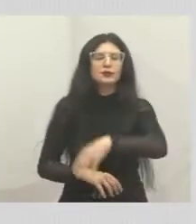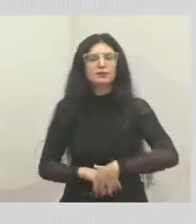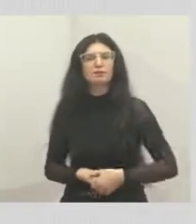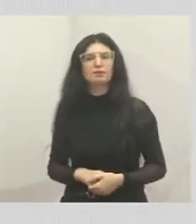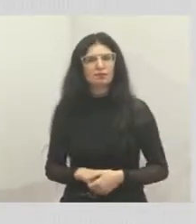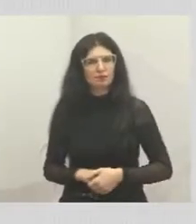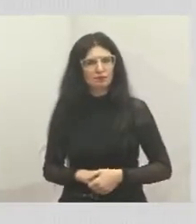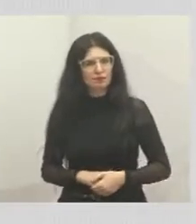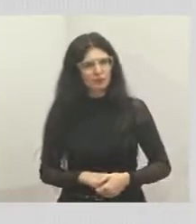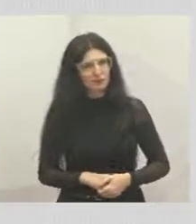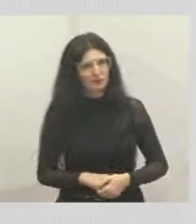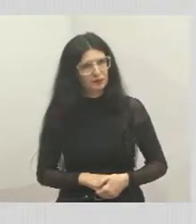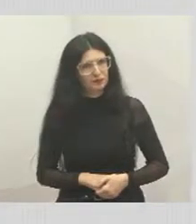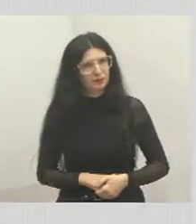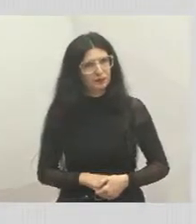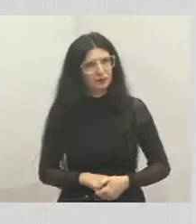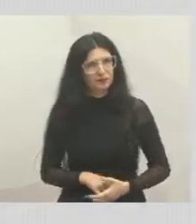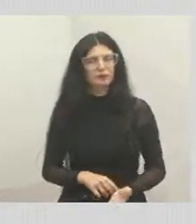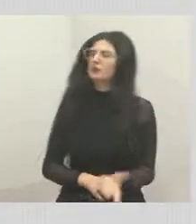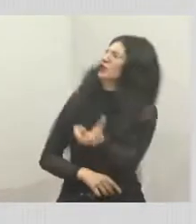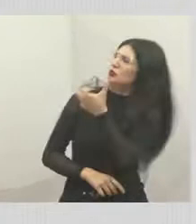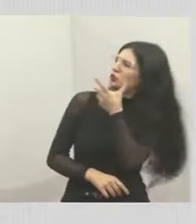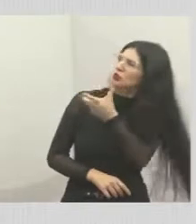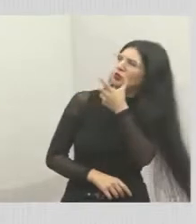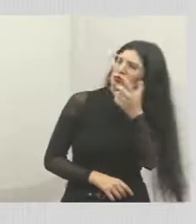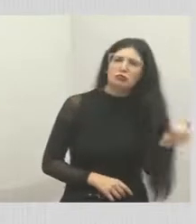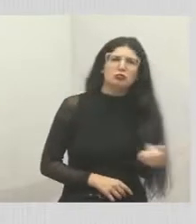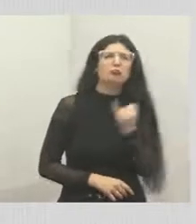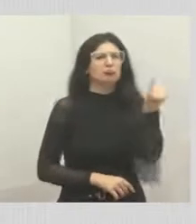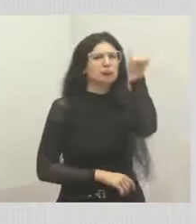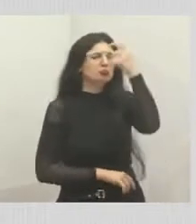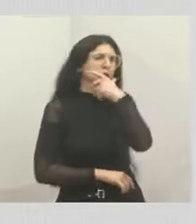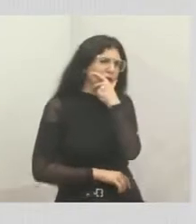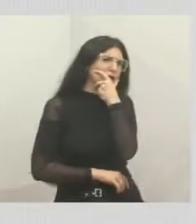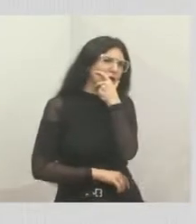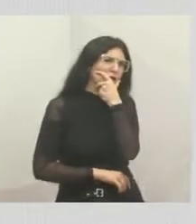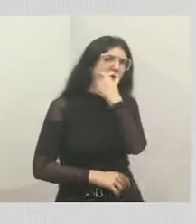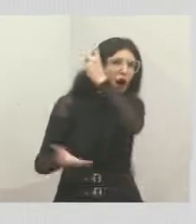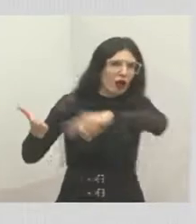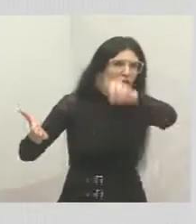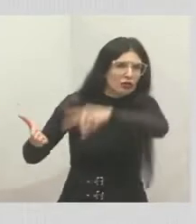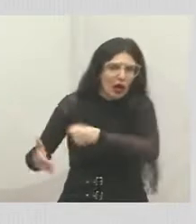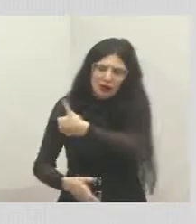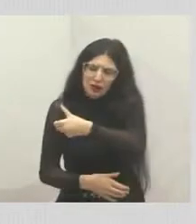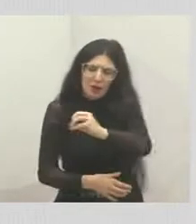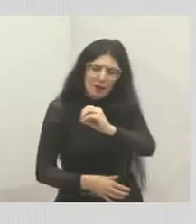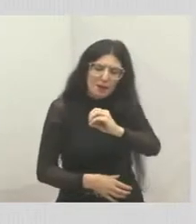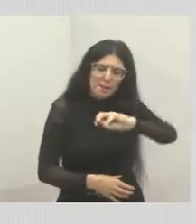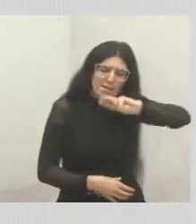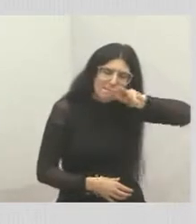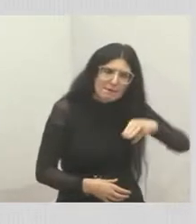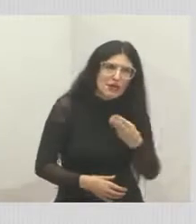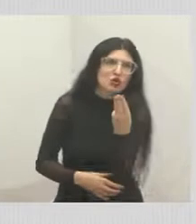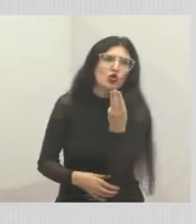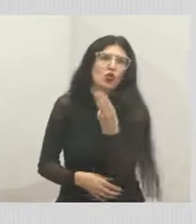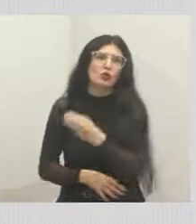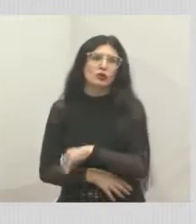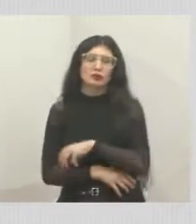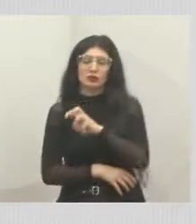36.719.000, e aqui, interessante salientar, cancelado 10.056.000,